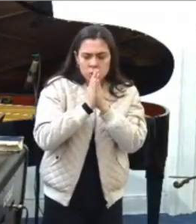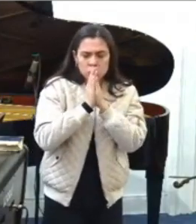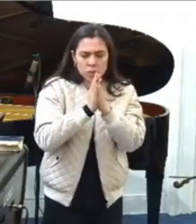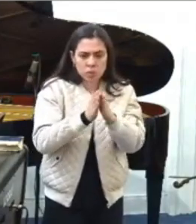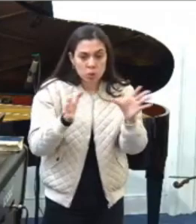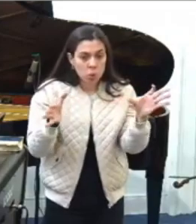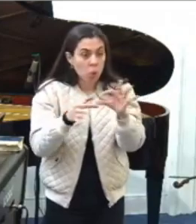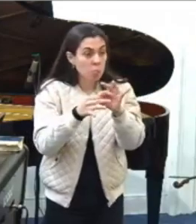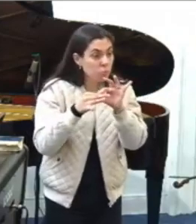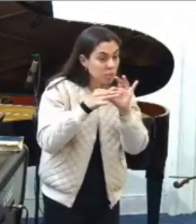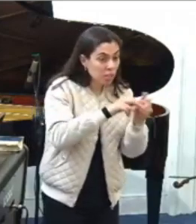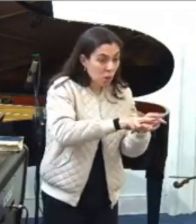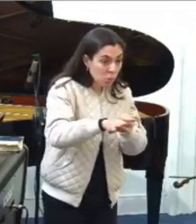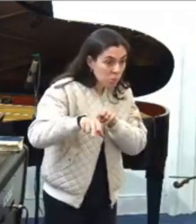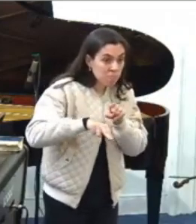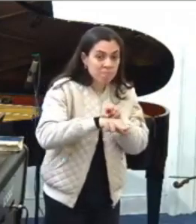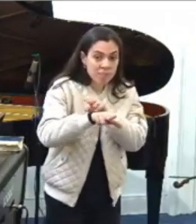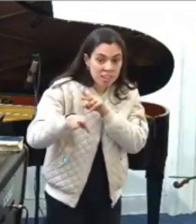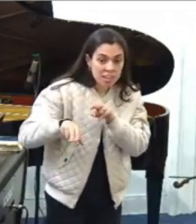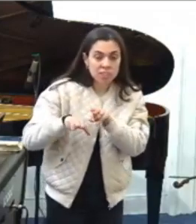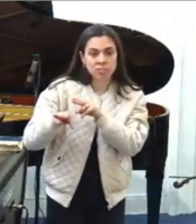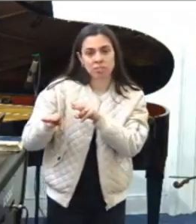Senhor para que nos sustente.